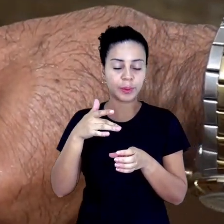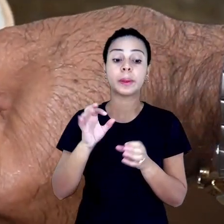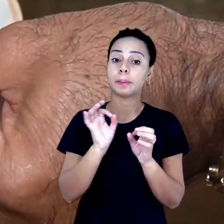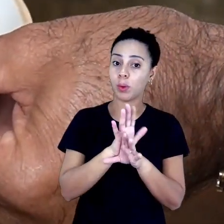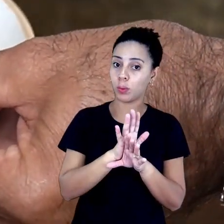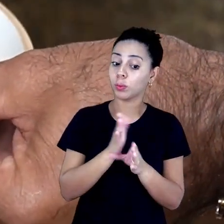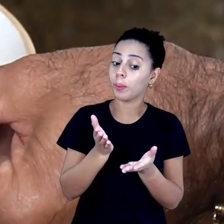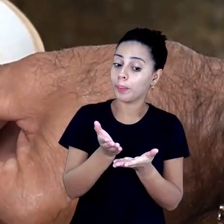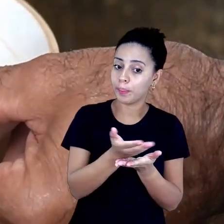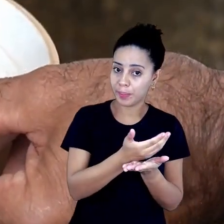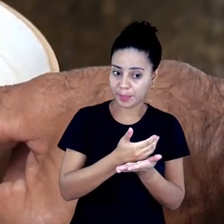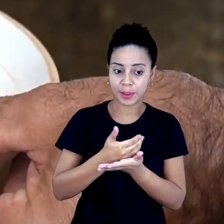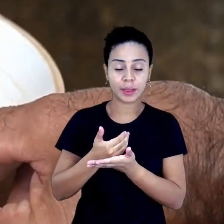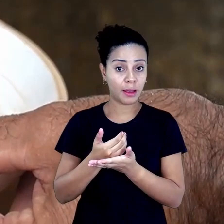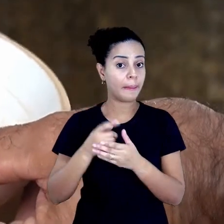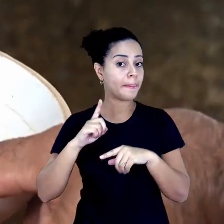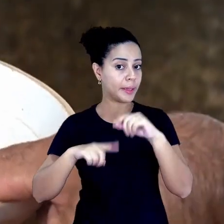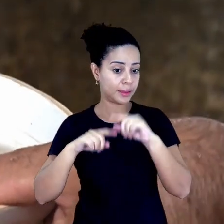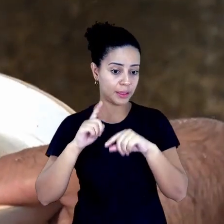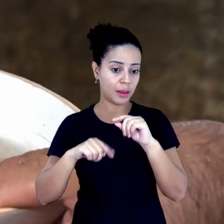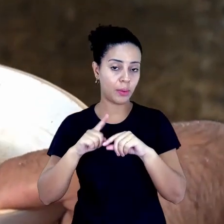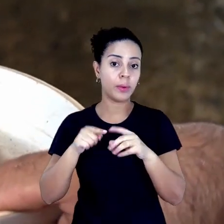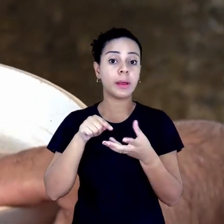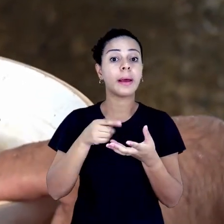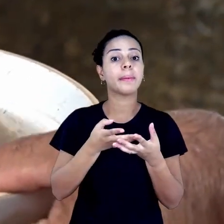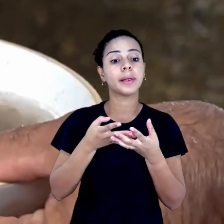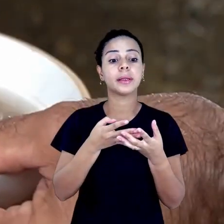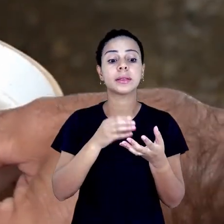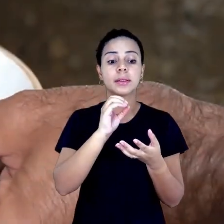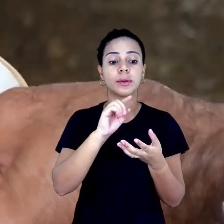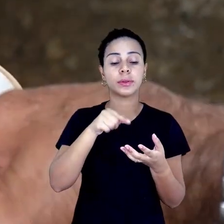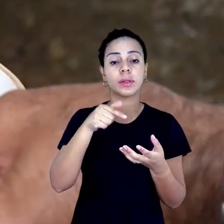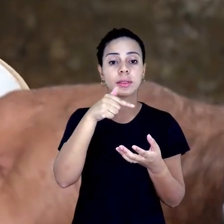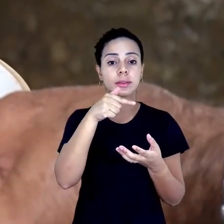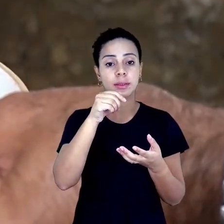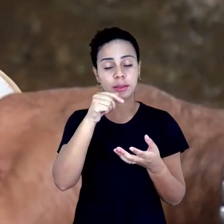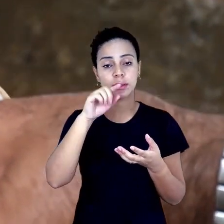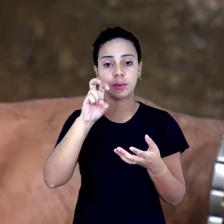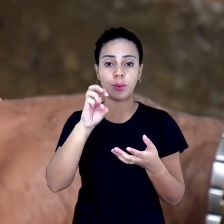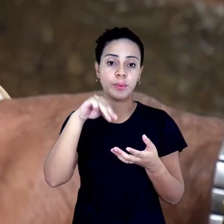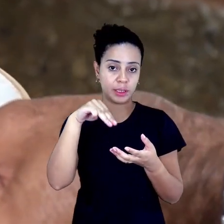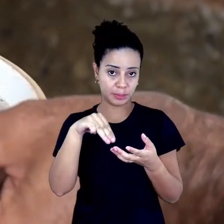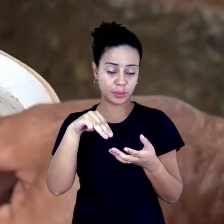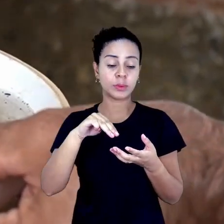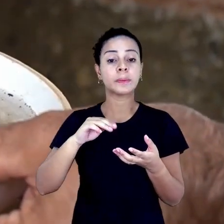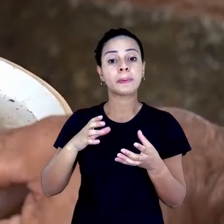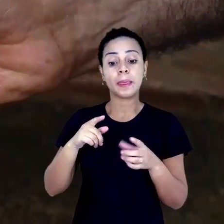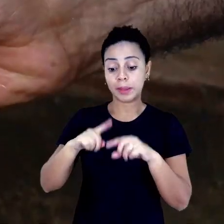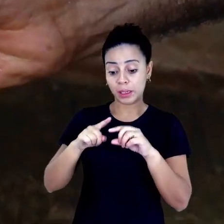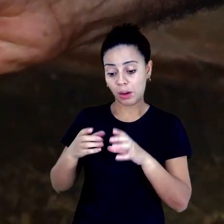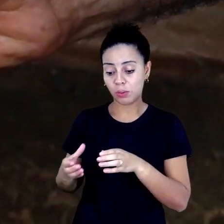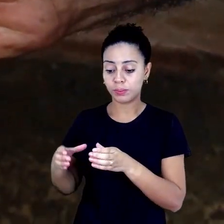Após a lavagem, o material retido na peneira de 0,075 mm deve ser colocado em um